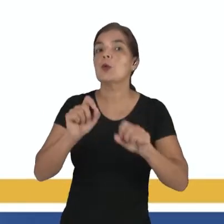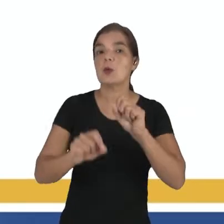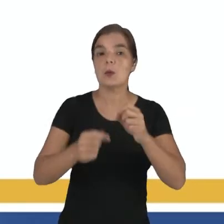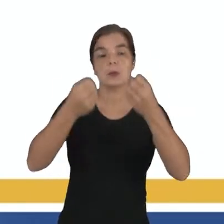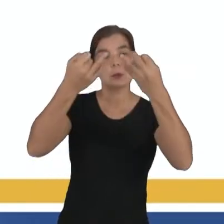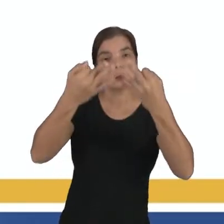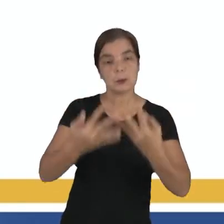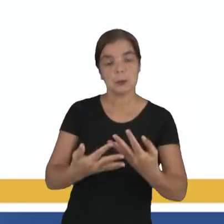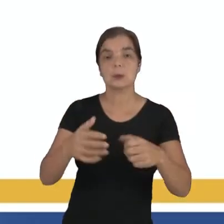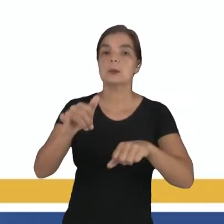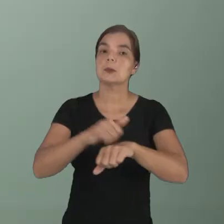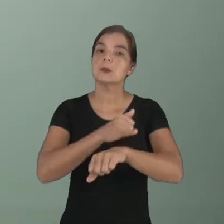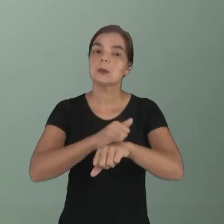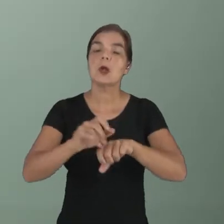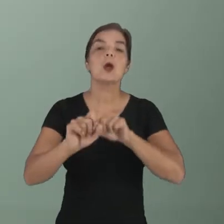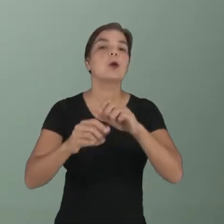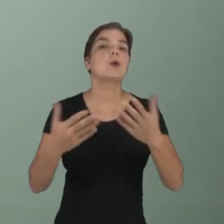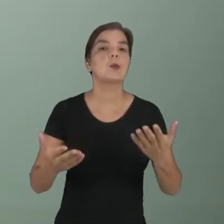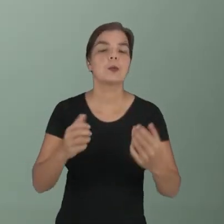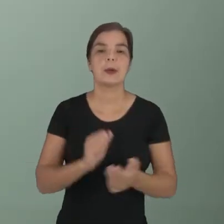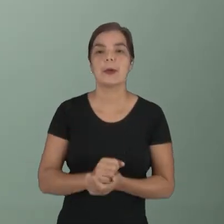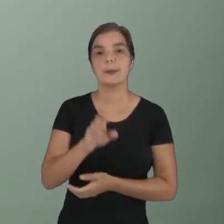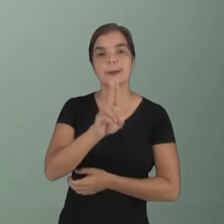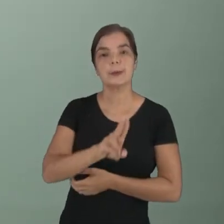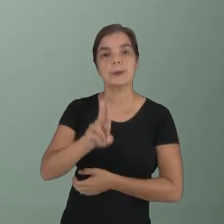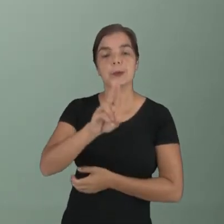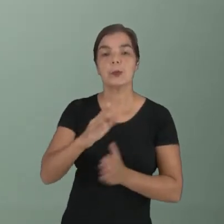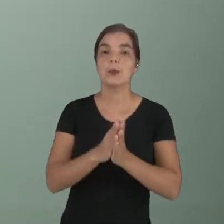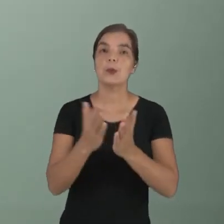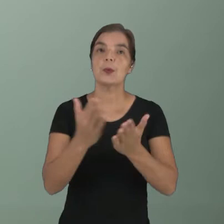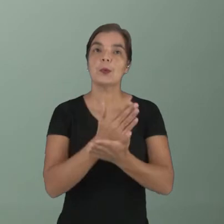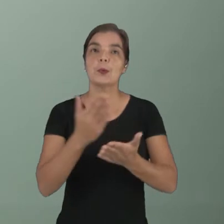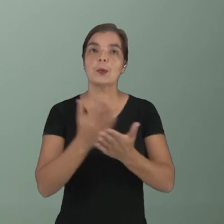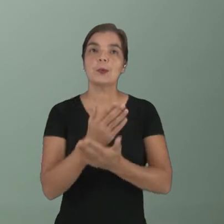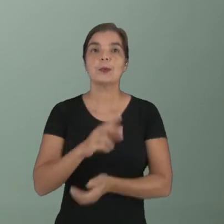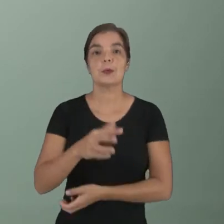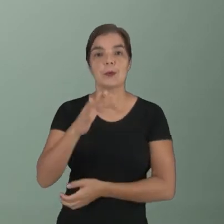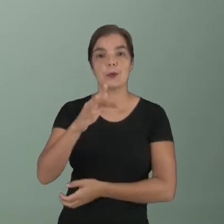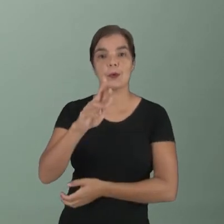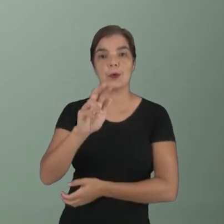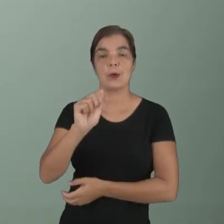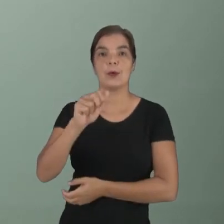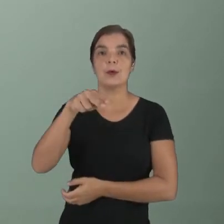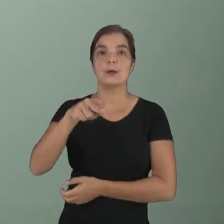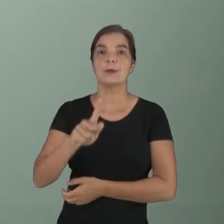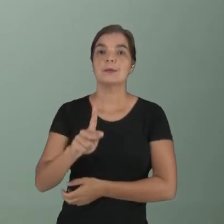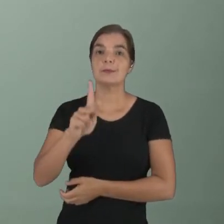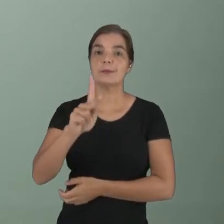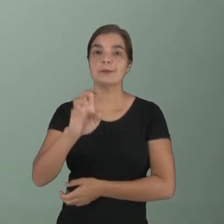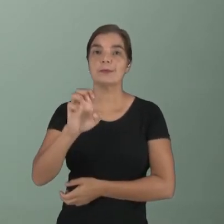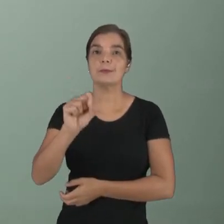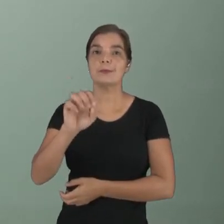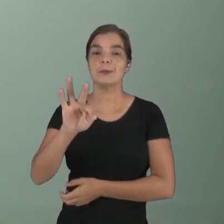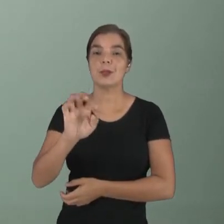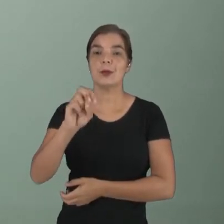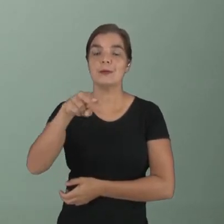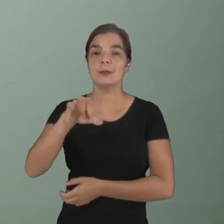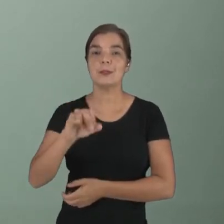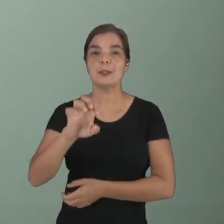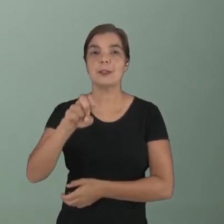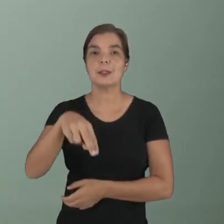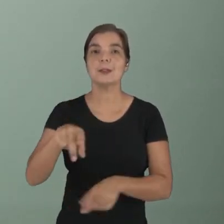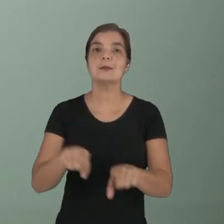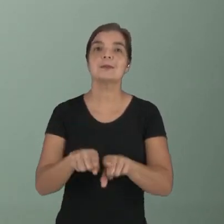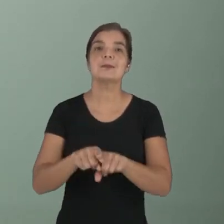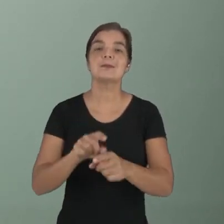para a gente falar sobre essas estratégias, vamos utilizar o livro Frankenstein. Vocês já ouviram falar sobre essa história,